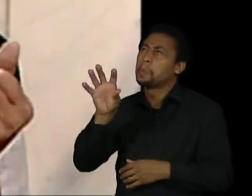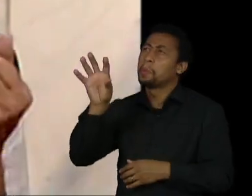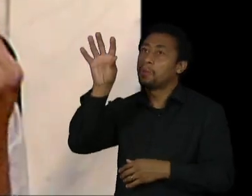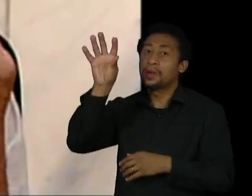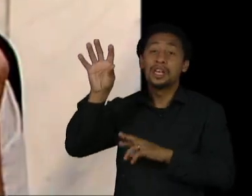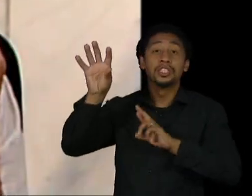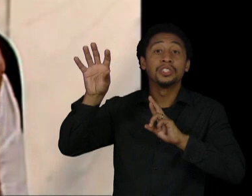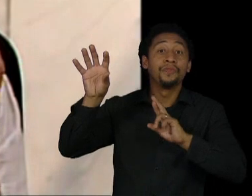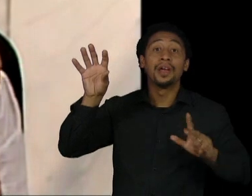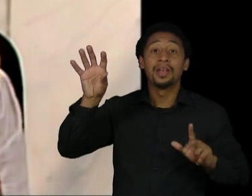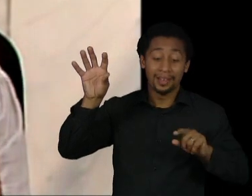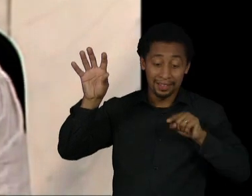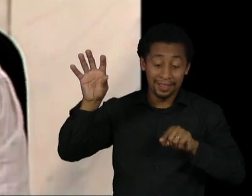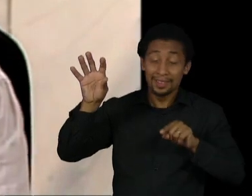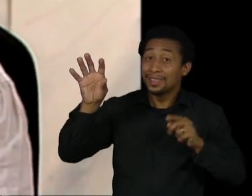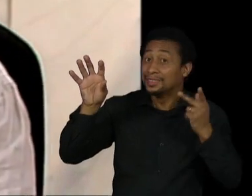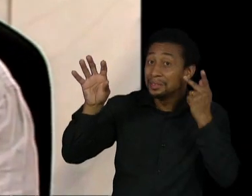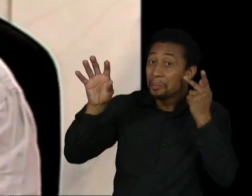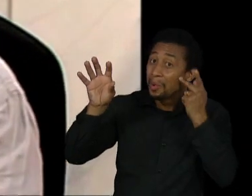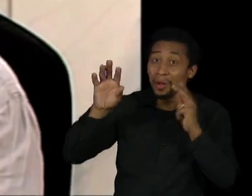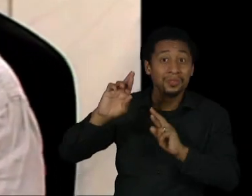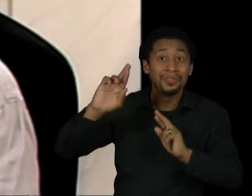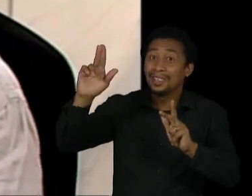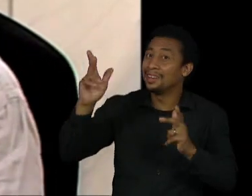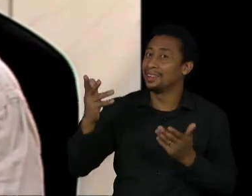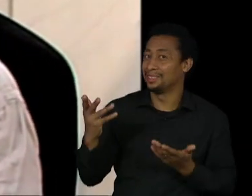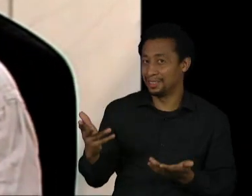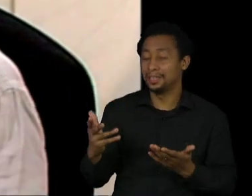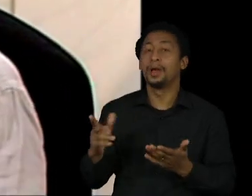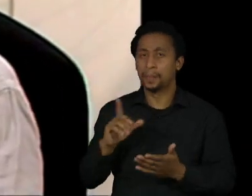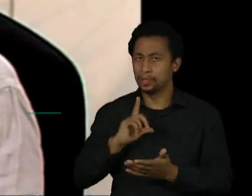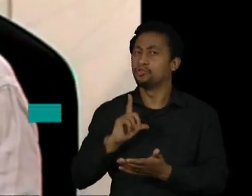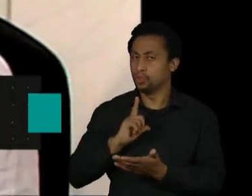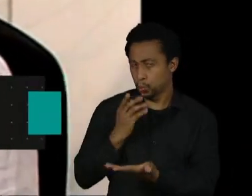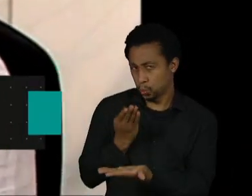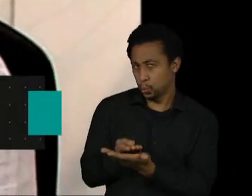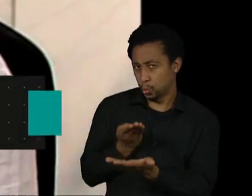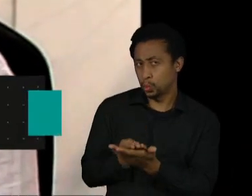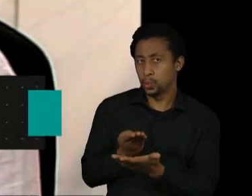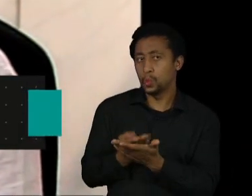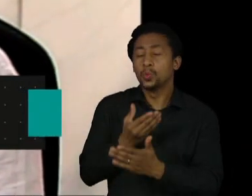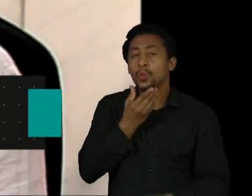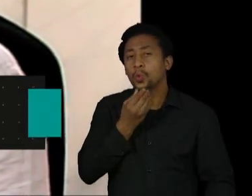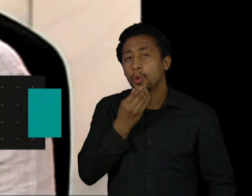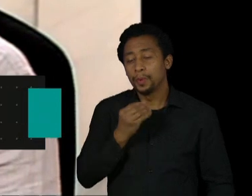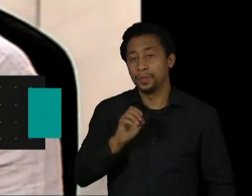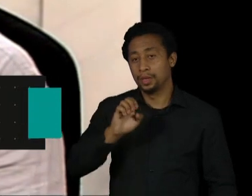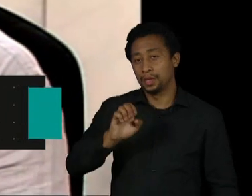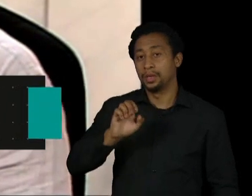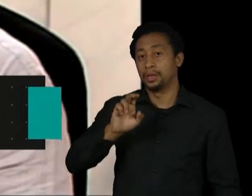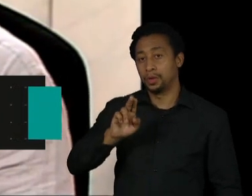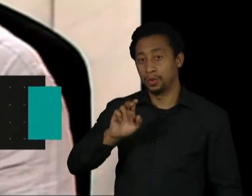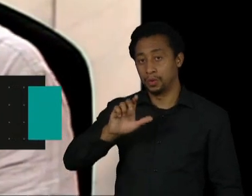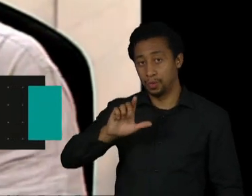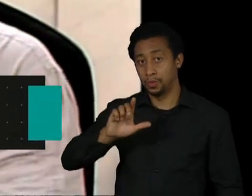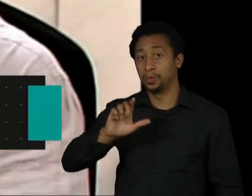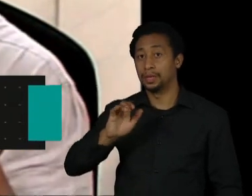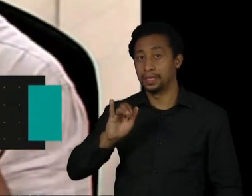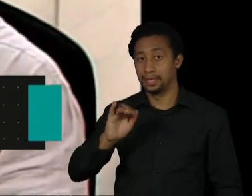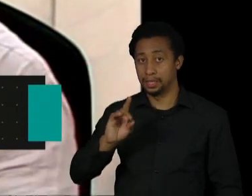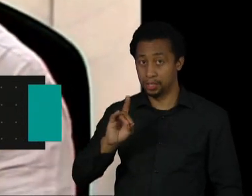tínhamos um clube de estudos brasileiros chamado Euclides da Cunha, discutindo assuntos brasileiros, etc.